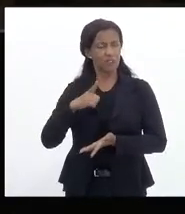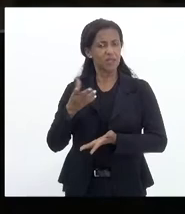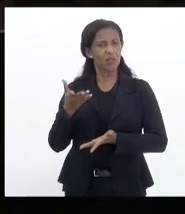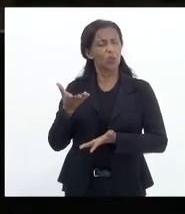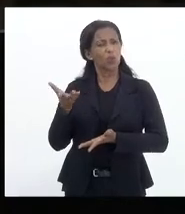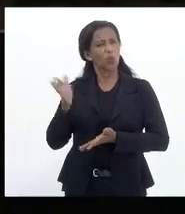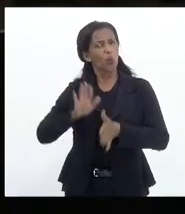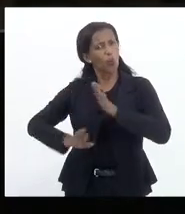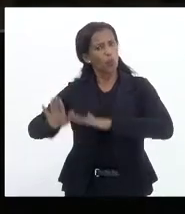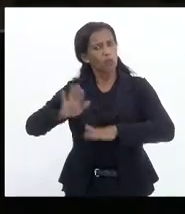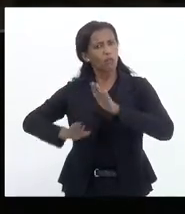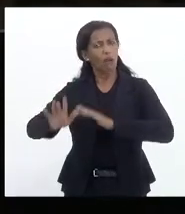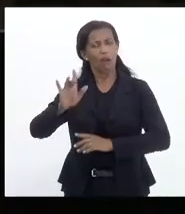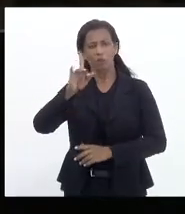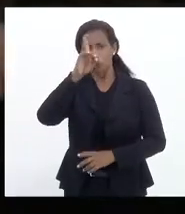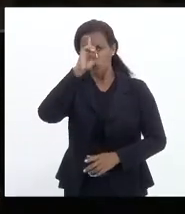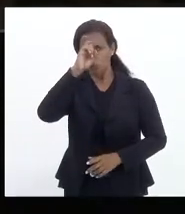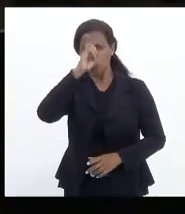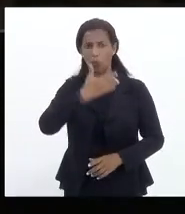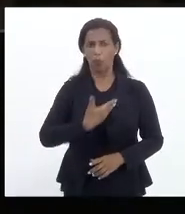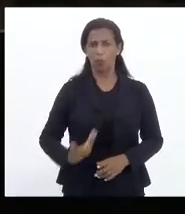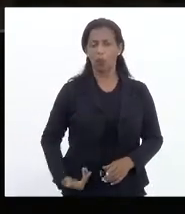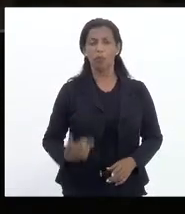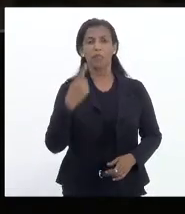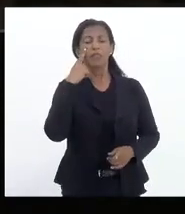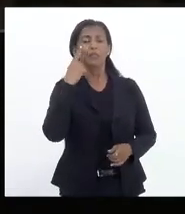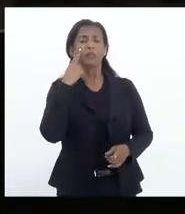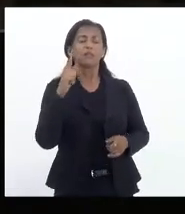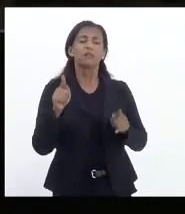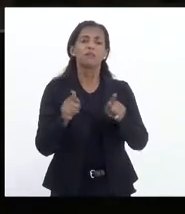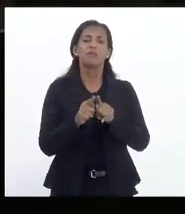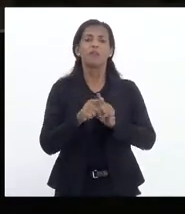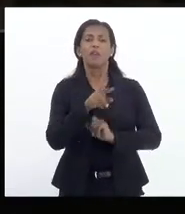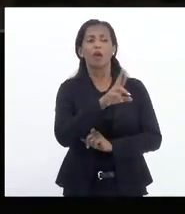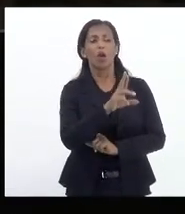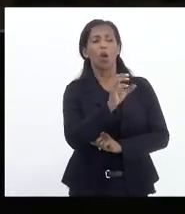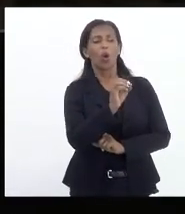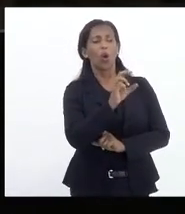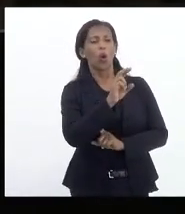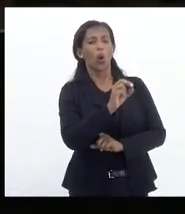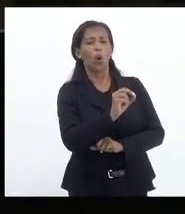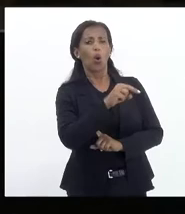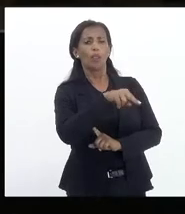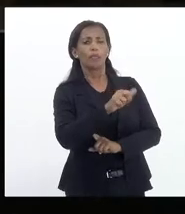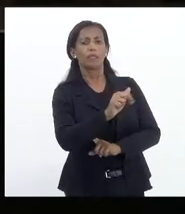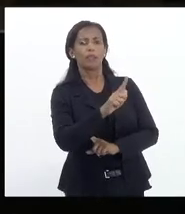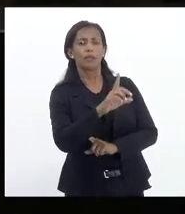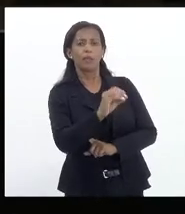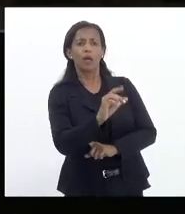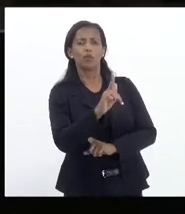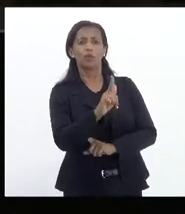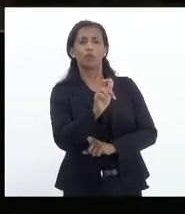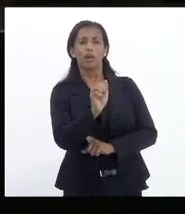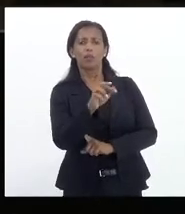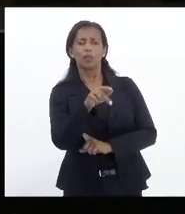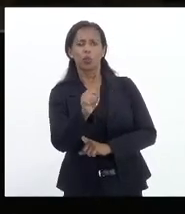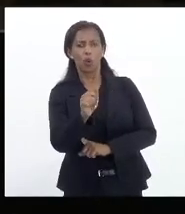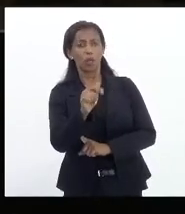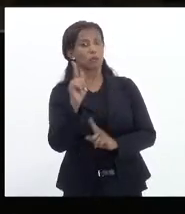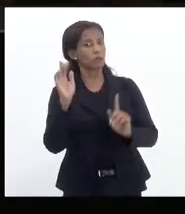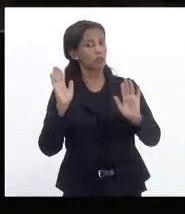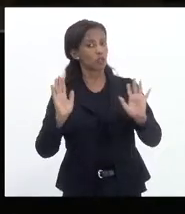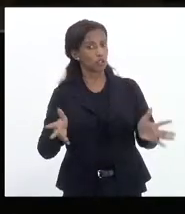aos hospitais públicos Já tomei conhecimento que o Ronaldo Gazolla está em plena atividade dos seus leitos